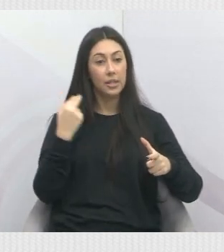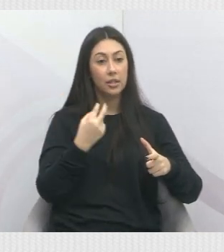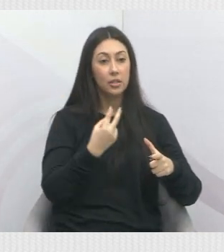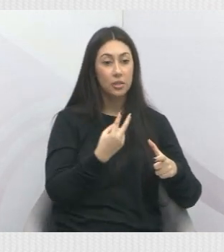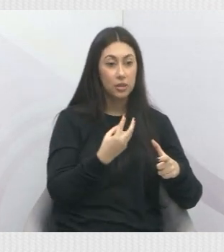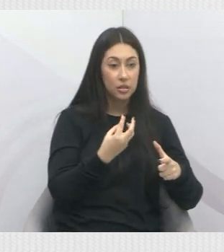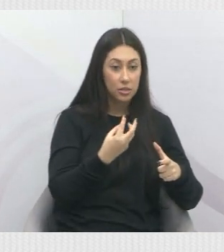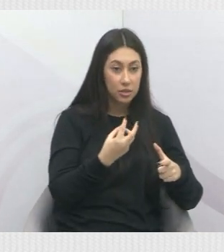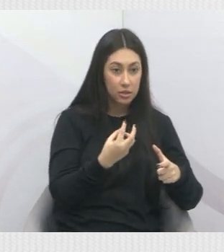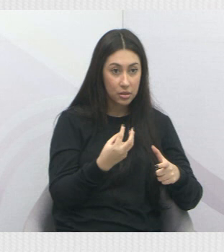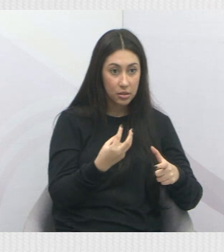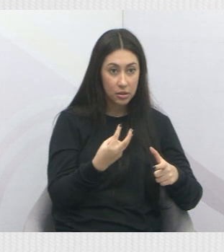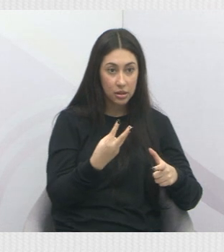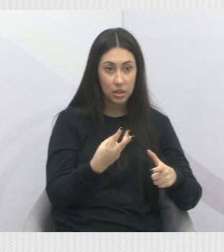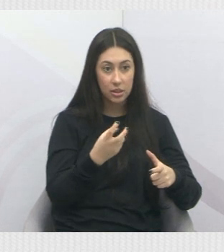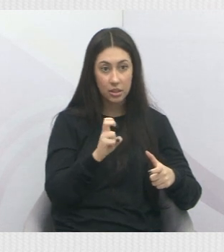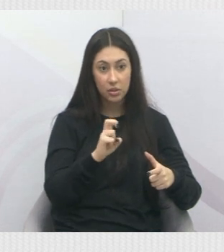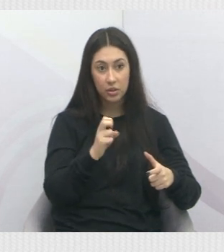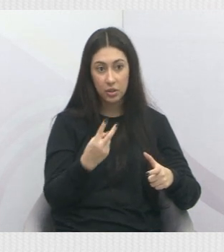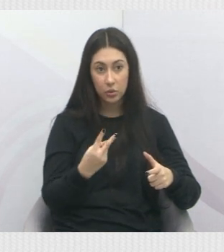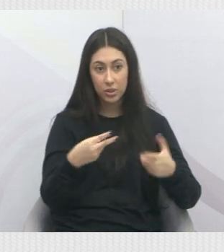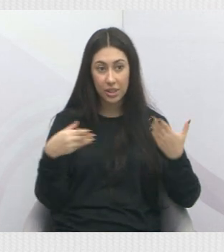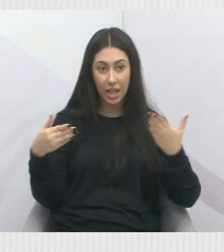352 vacinas para